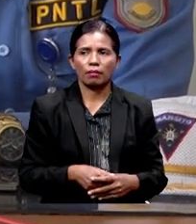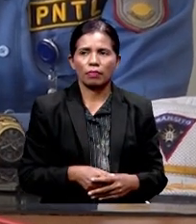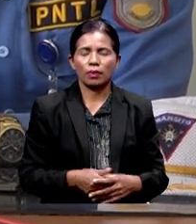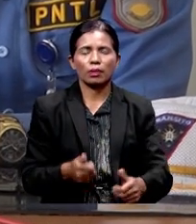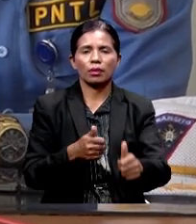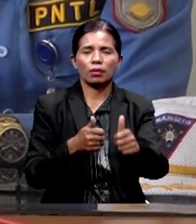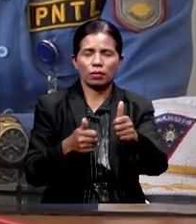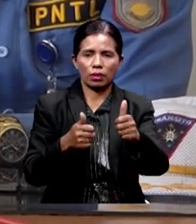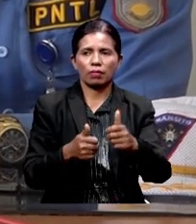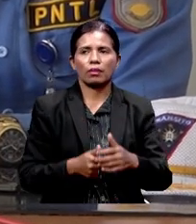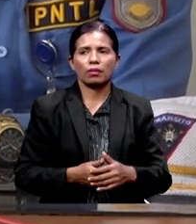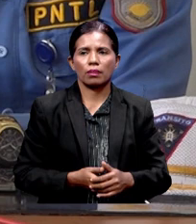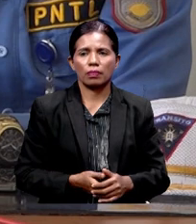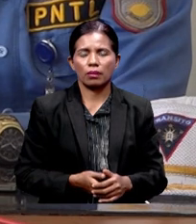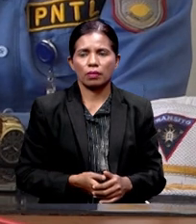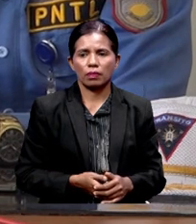ir